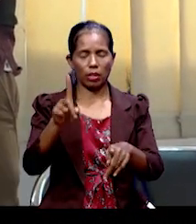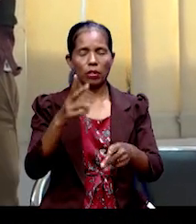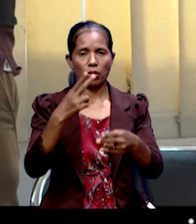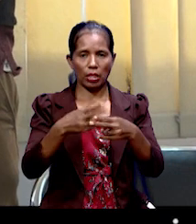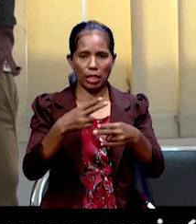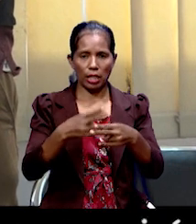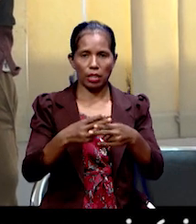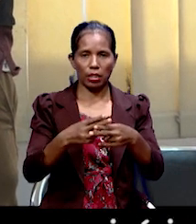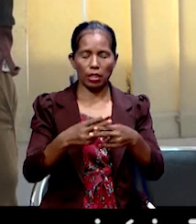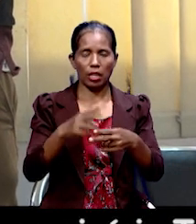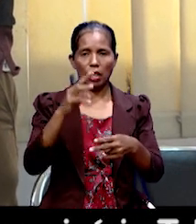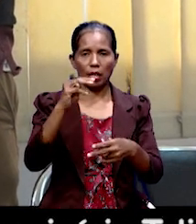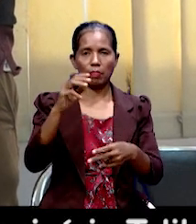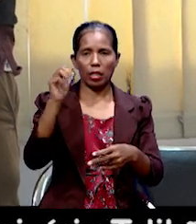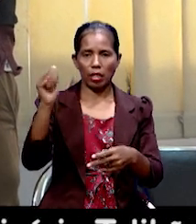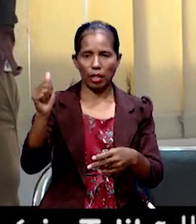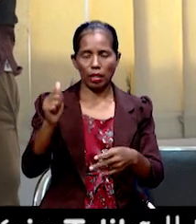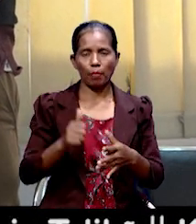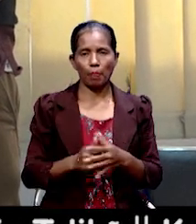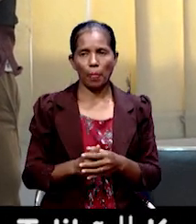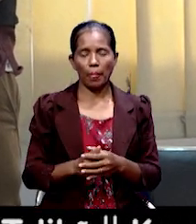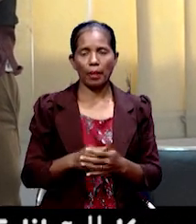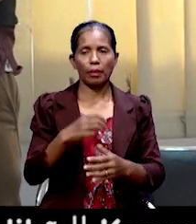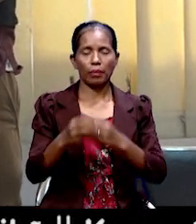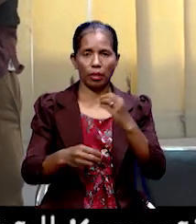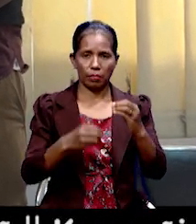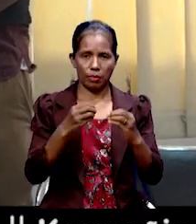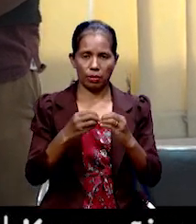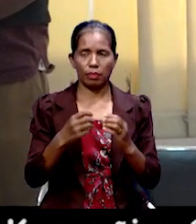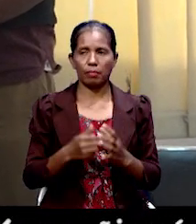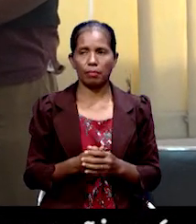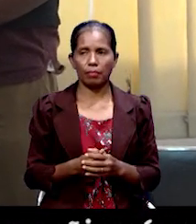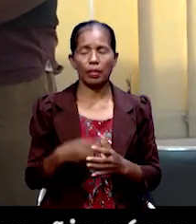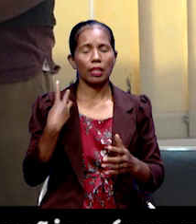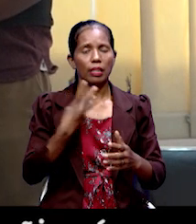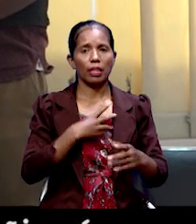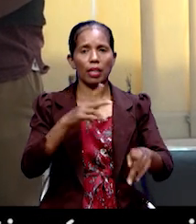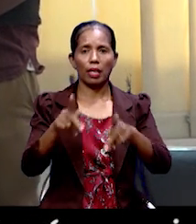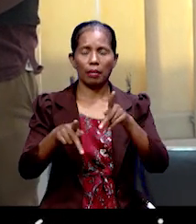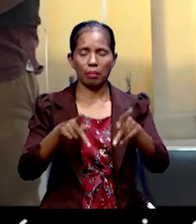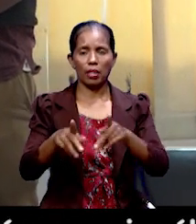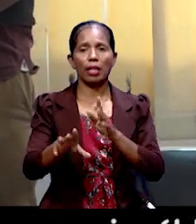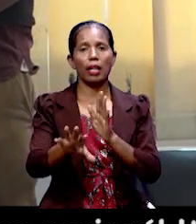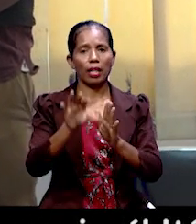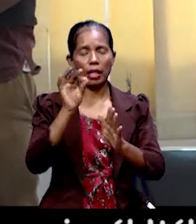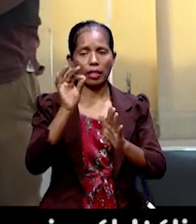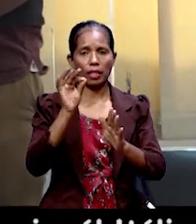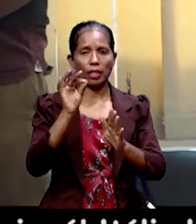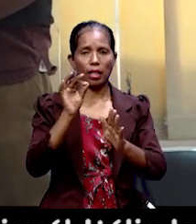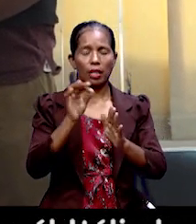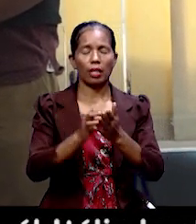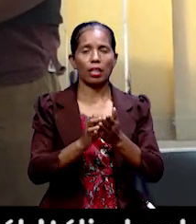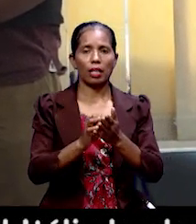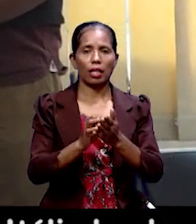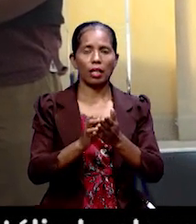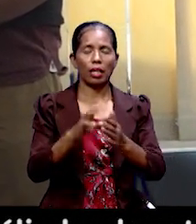inicial MA kataka itene cidadão né hetan asalto